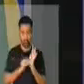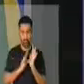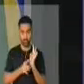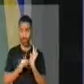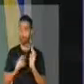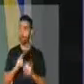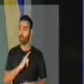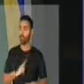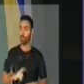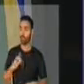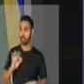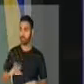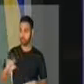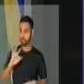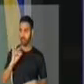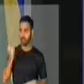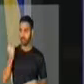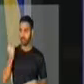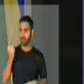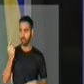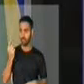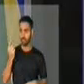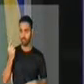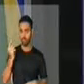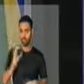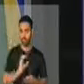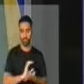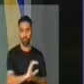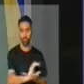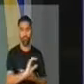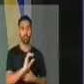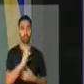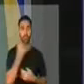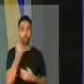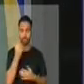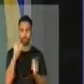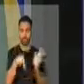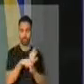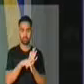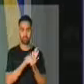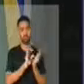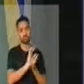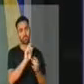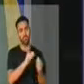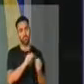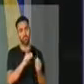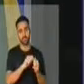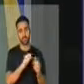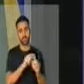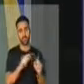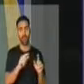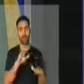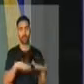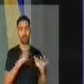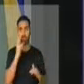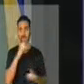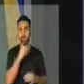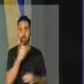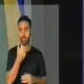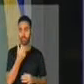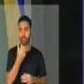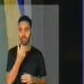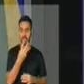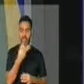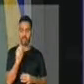governo federal faz a sua parte, enviando para a gestão local o recurso daquele procedimento, e às vezes passa 30,